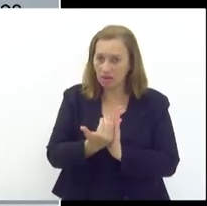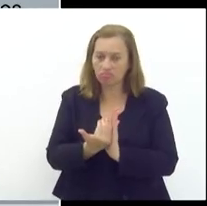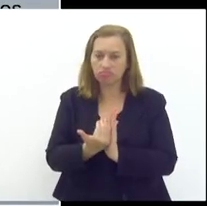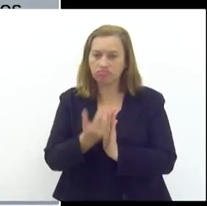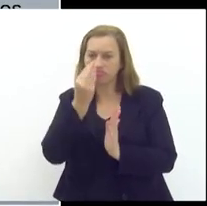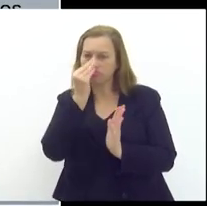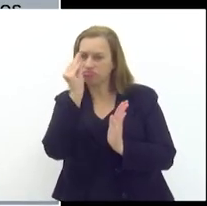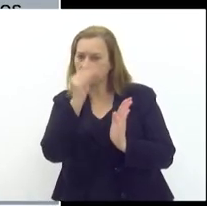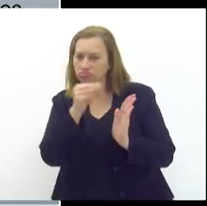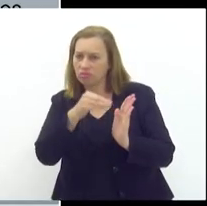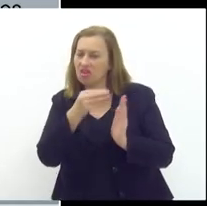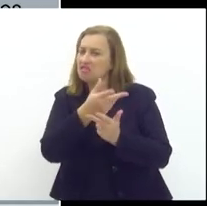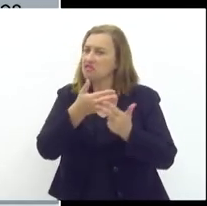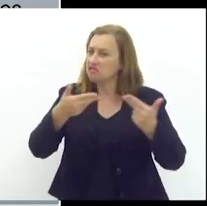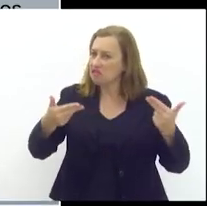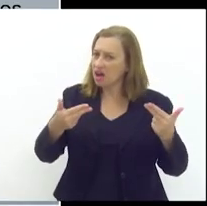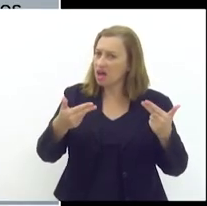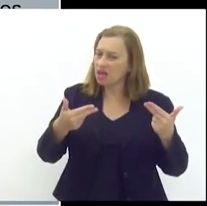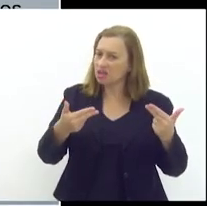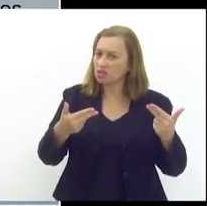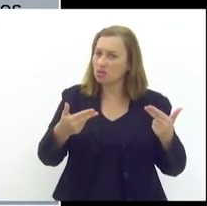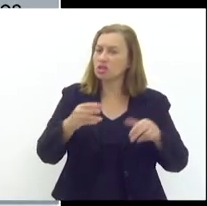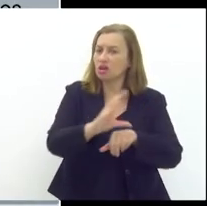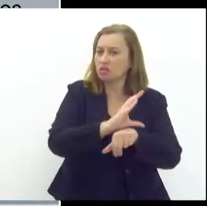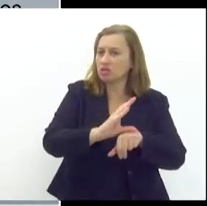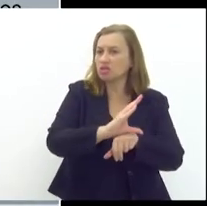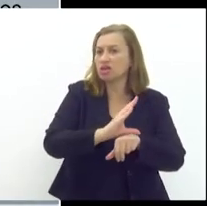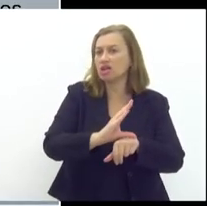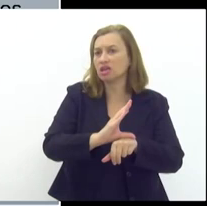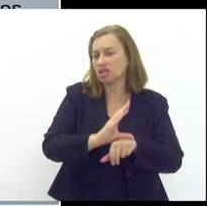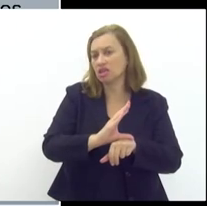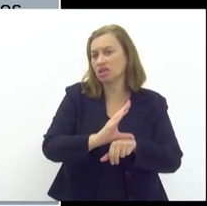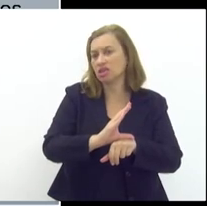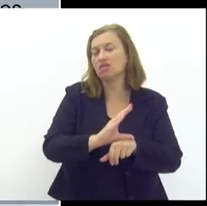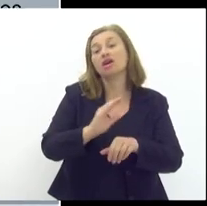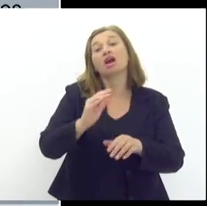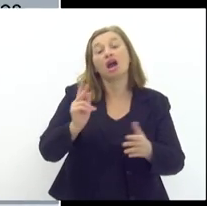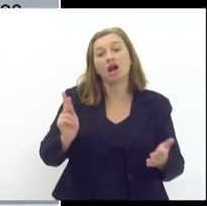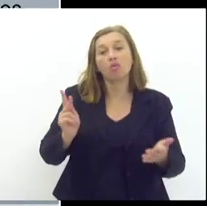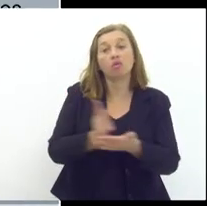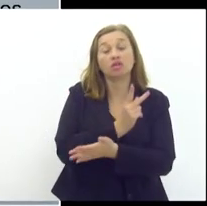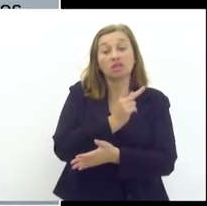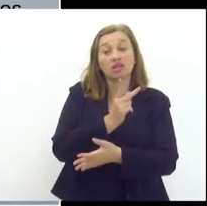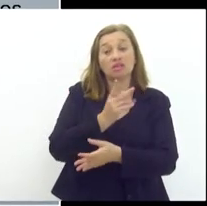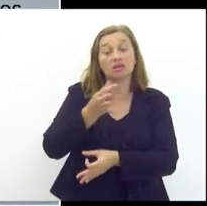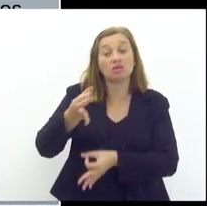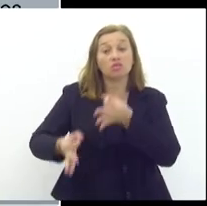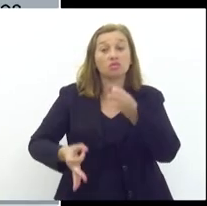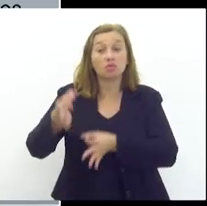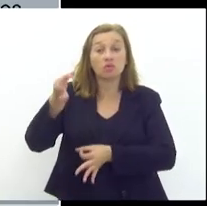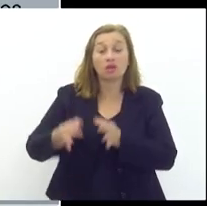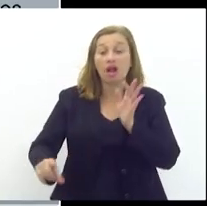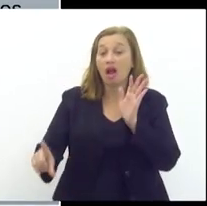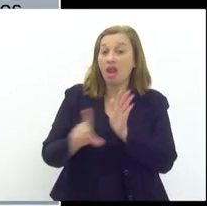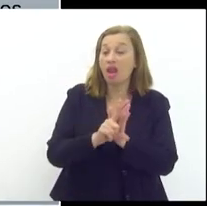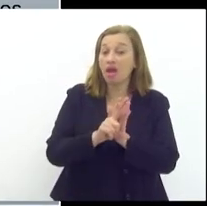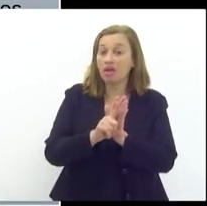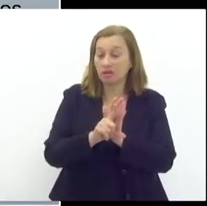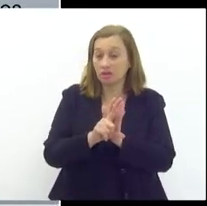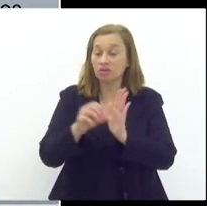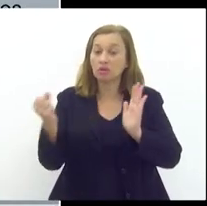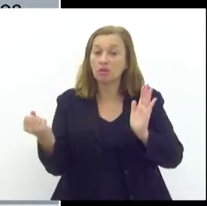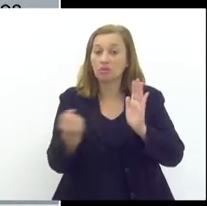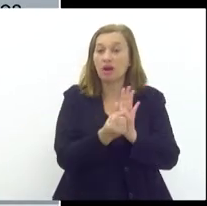muitas ações diretas de um constitucionalidade vão acontecer lá no Supremo além do pacto federativo baseado nesse